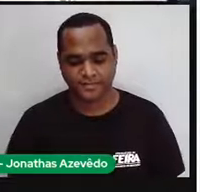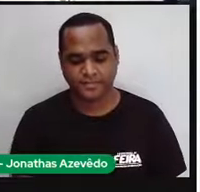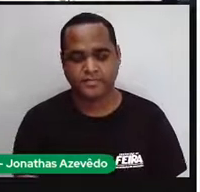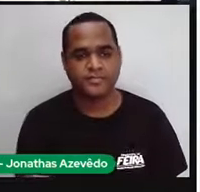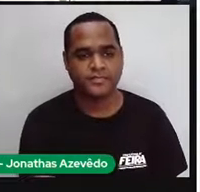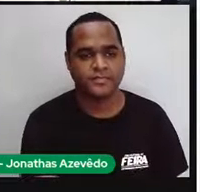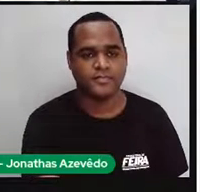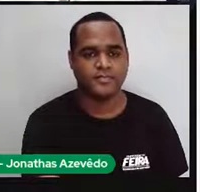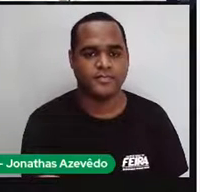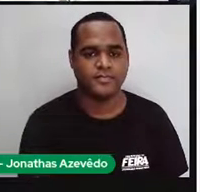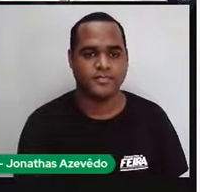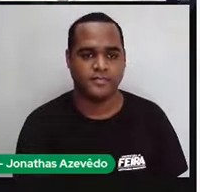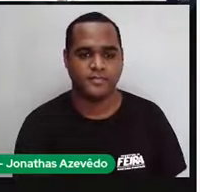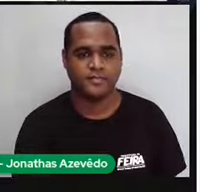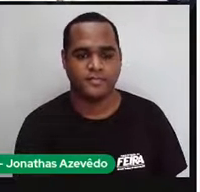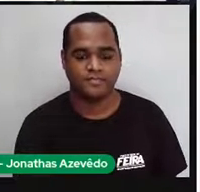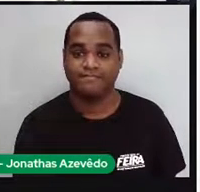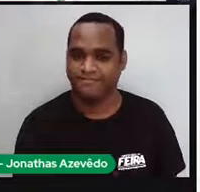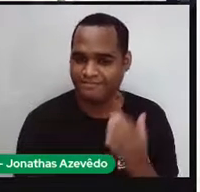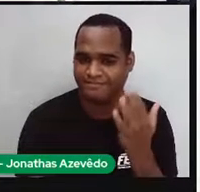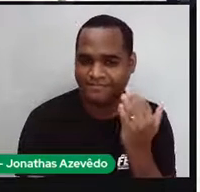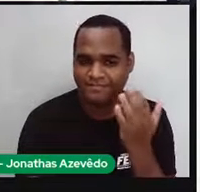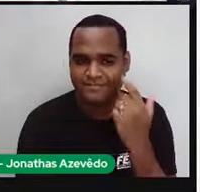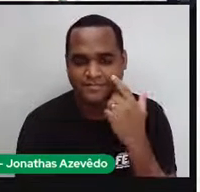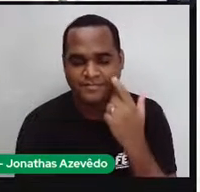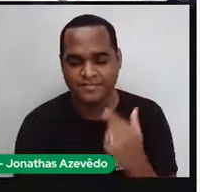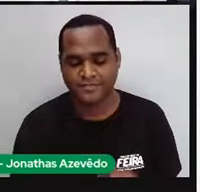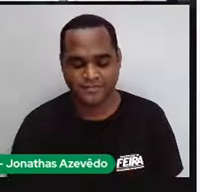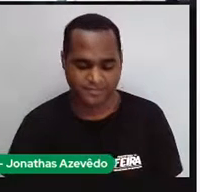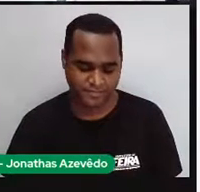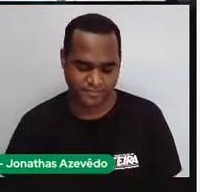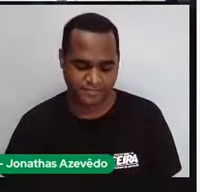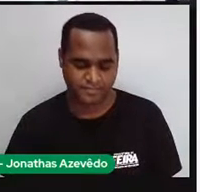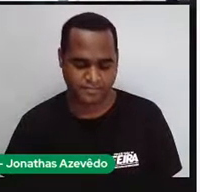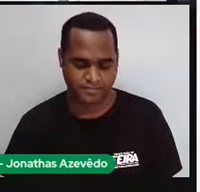o amor é